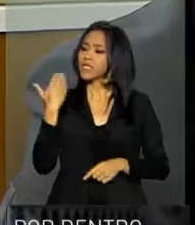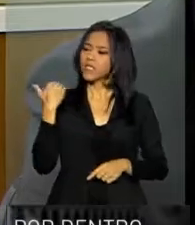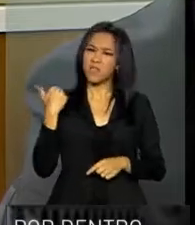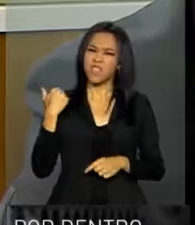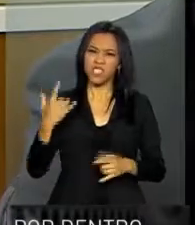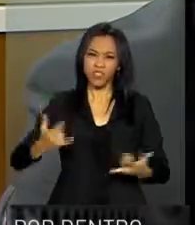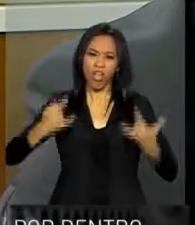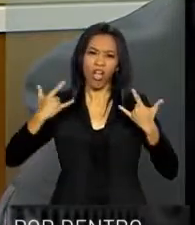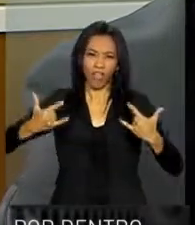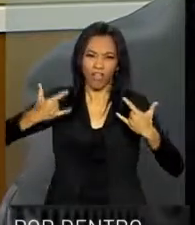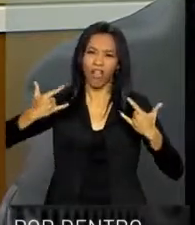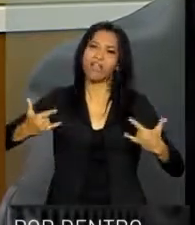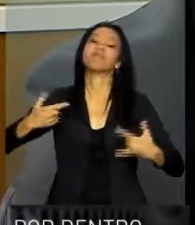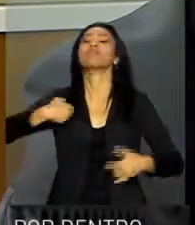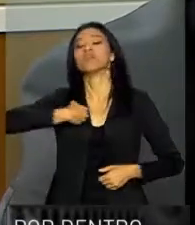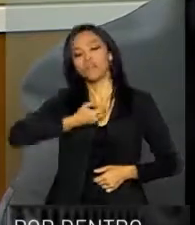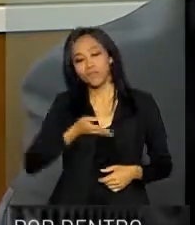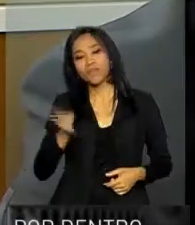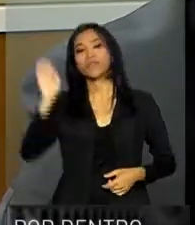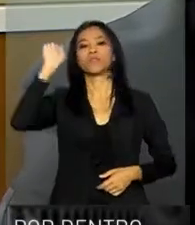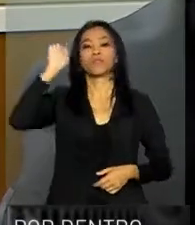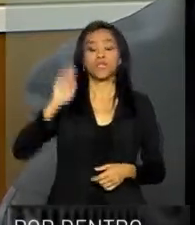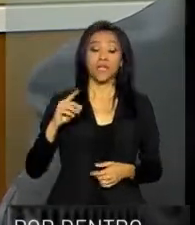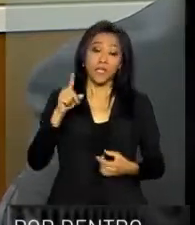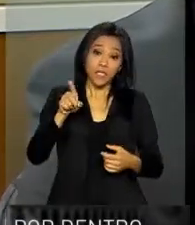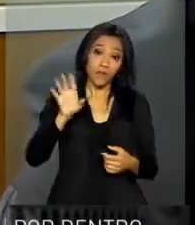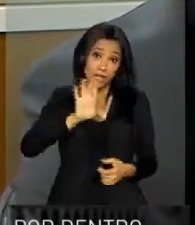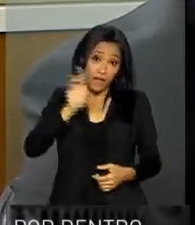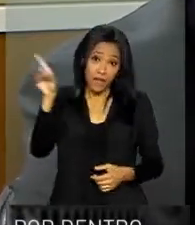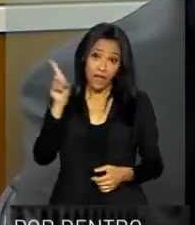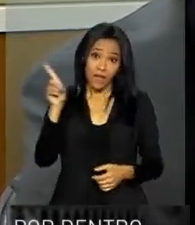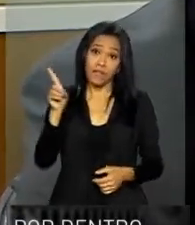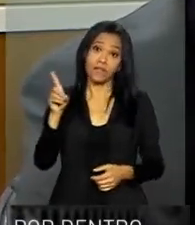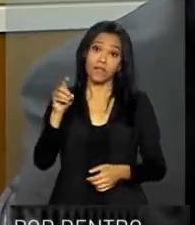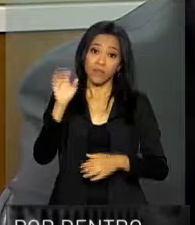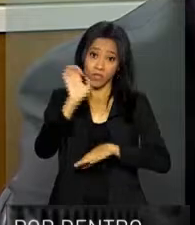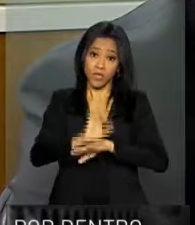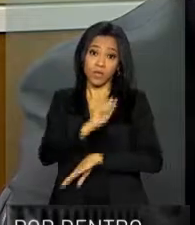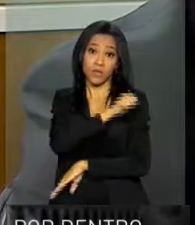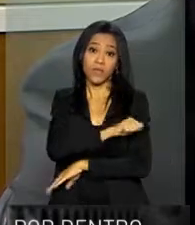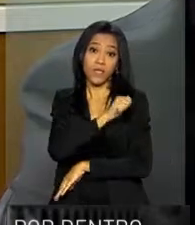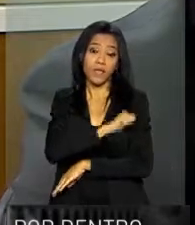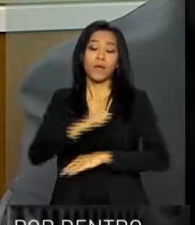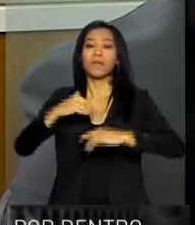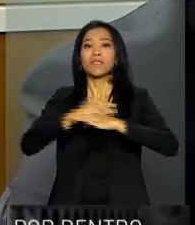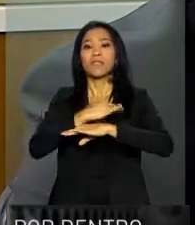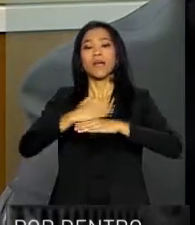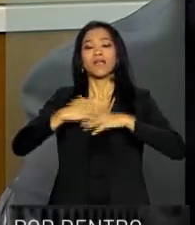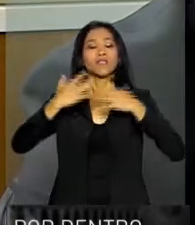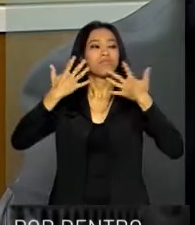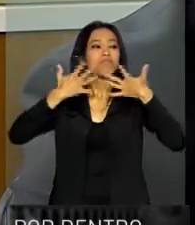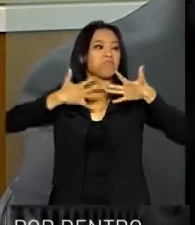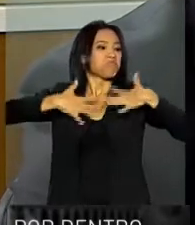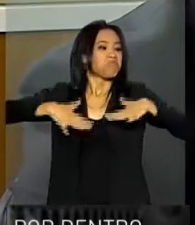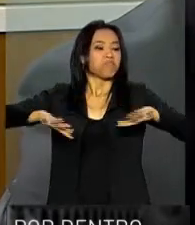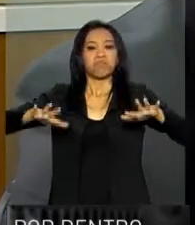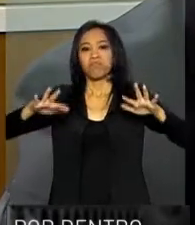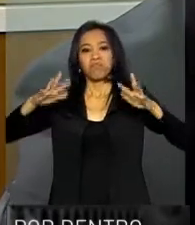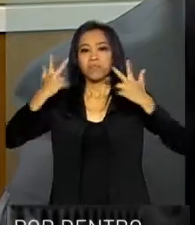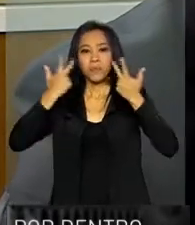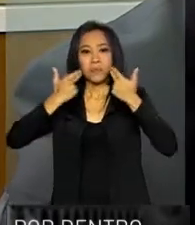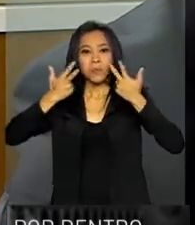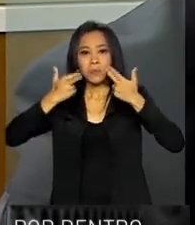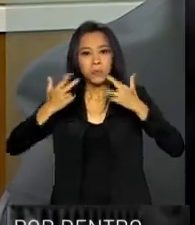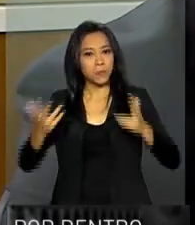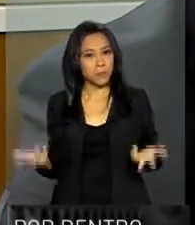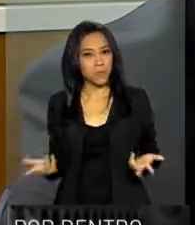esses eventos o rio de janeiro é uma cidade eu diria tranquila não tem esse alguém se lembra de acidentes graves foram